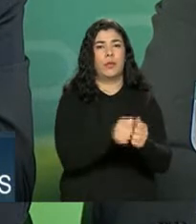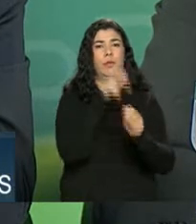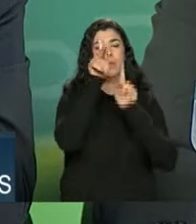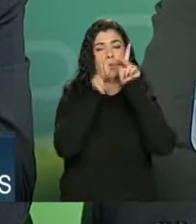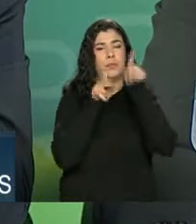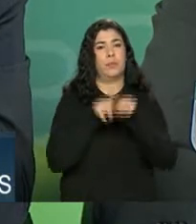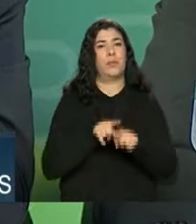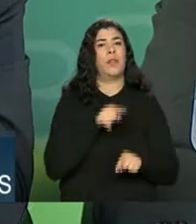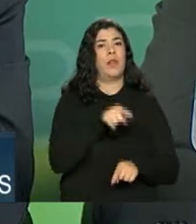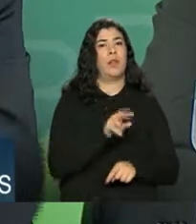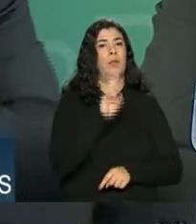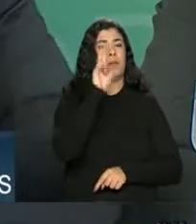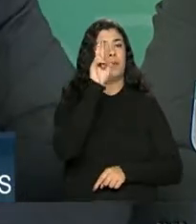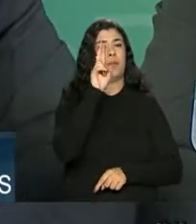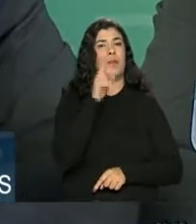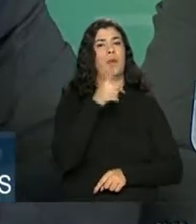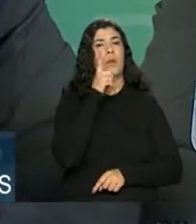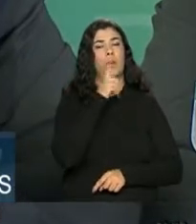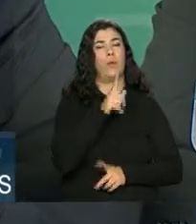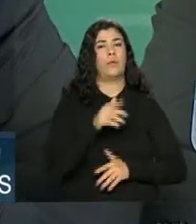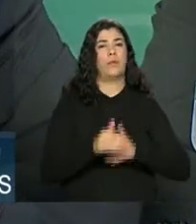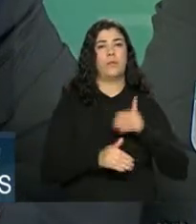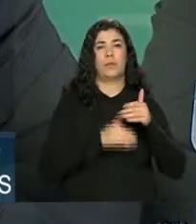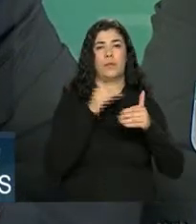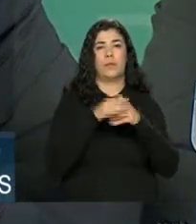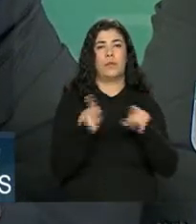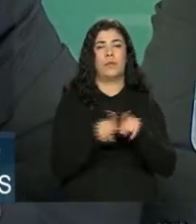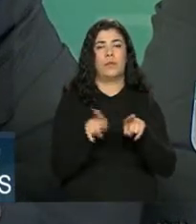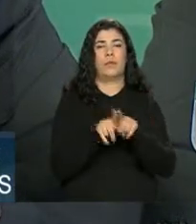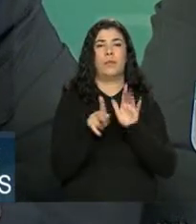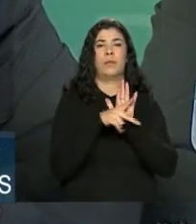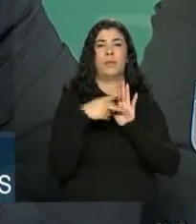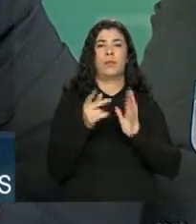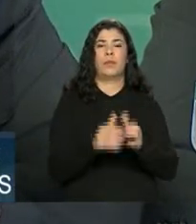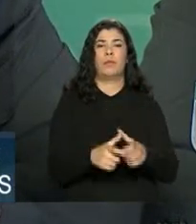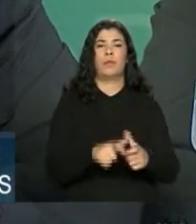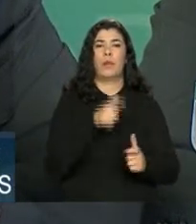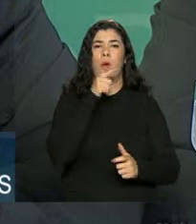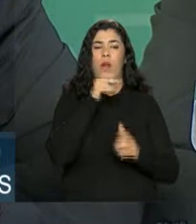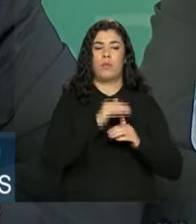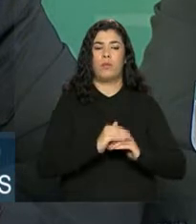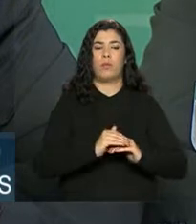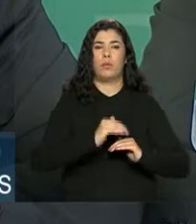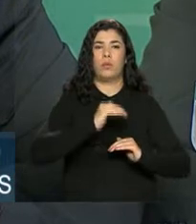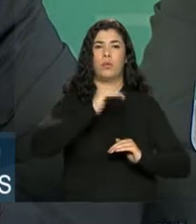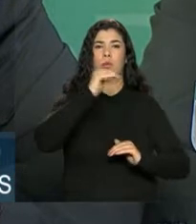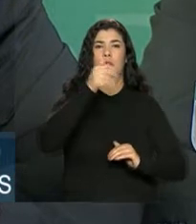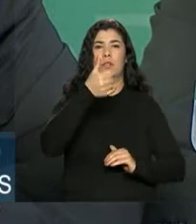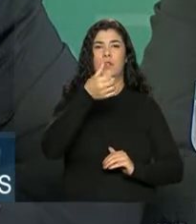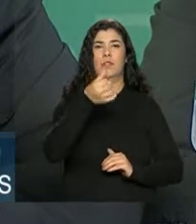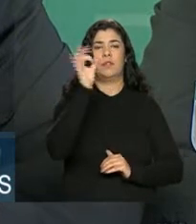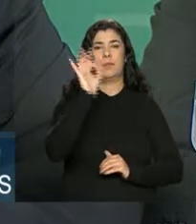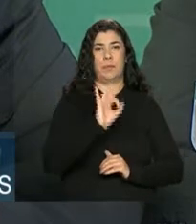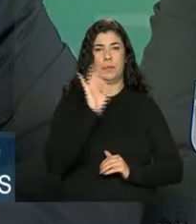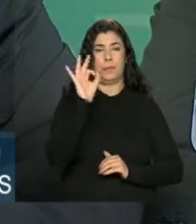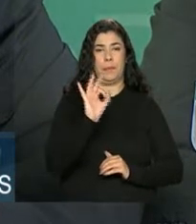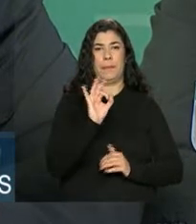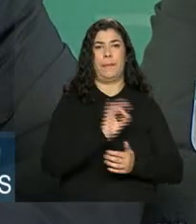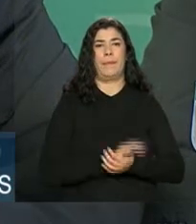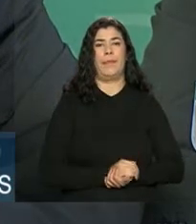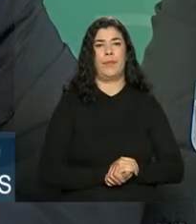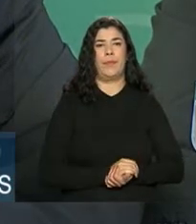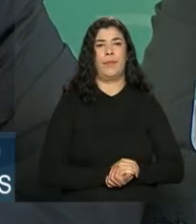nós conseguimos com essas medidas também é aumentar os reservatórios para 16 por cento é não